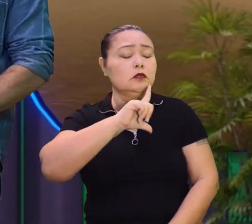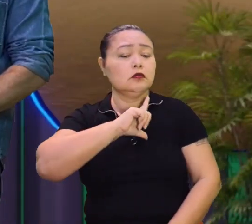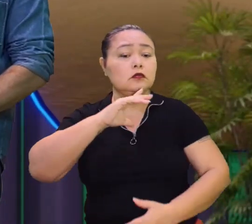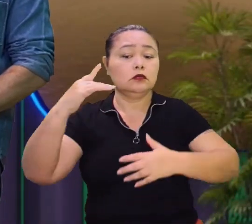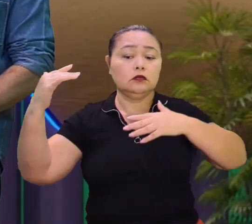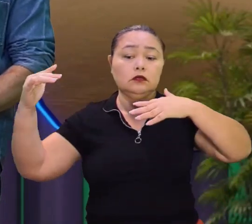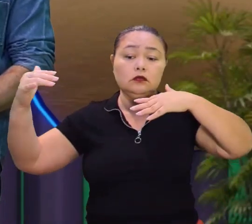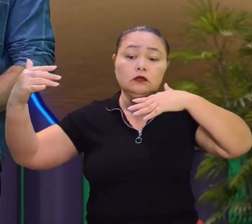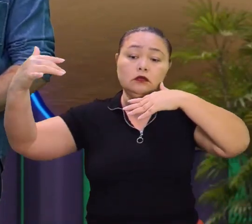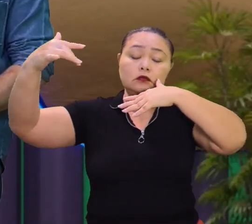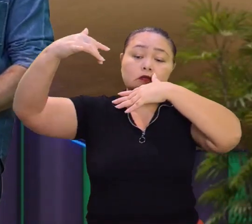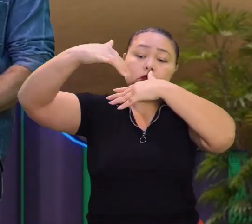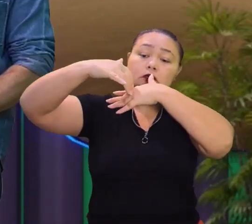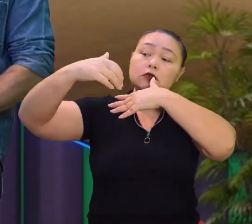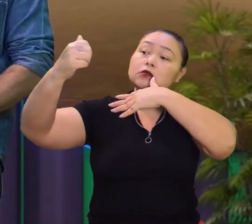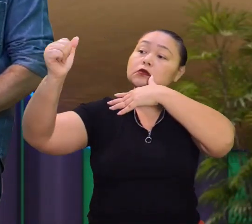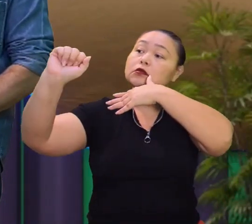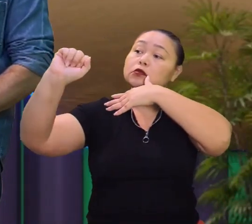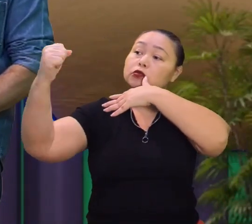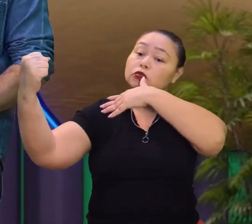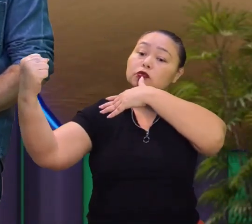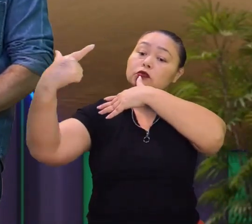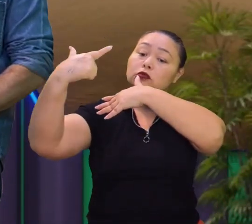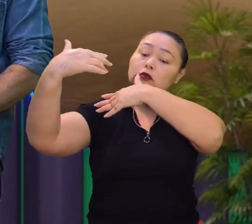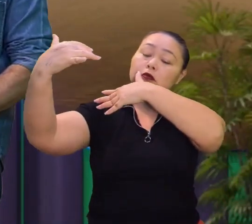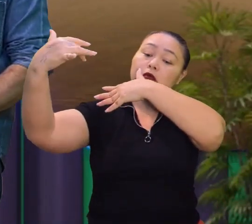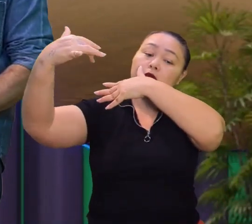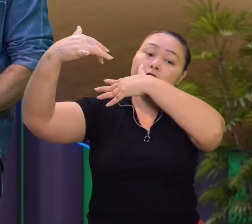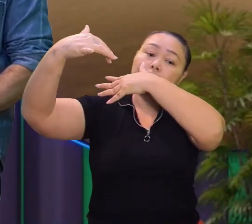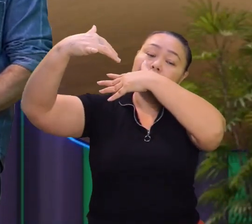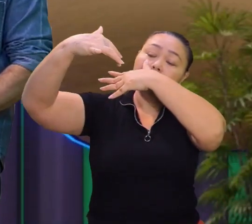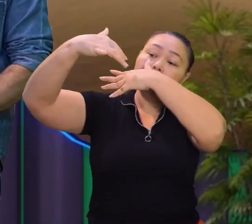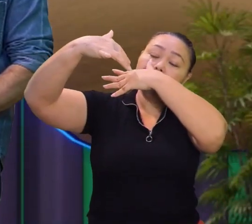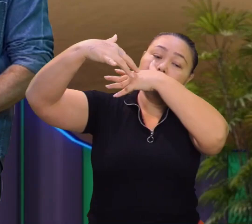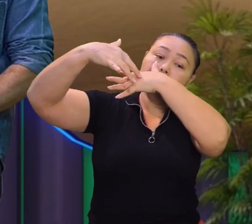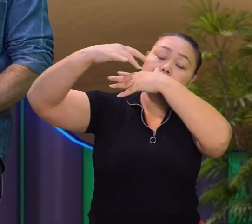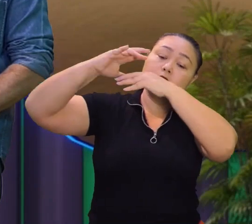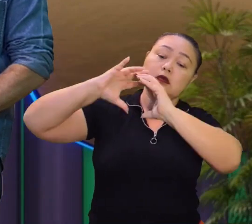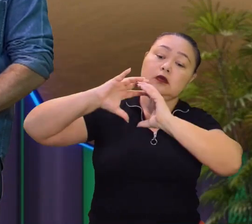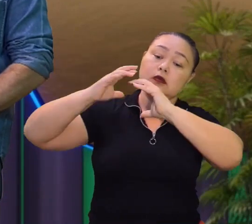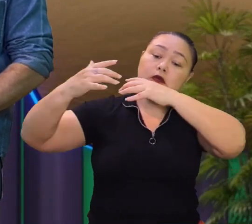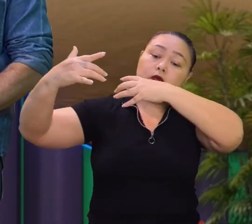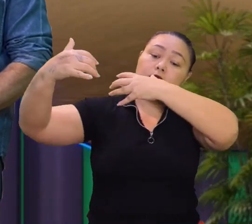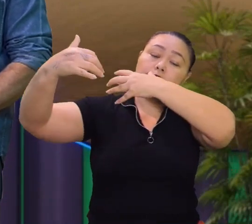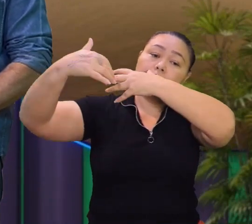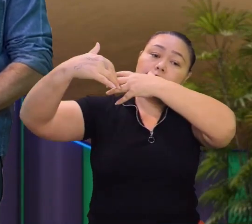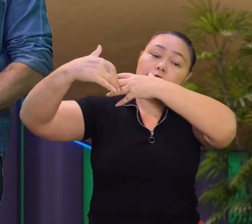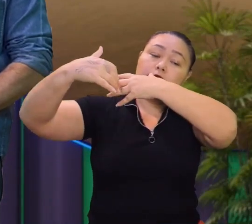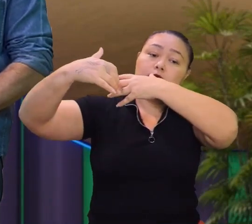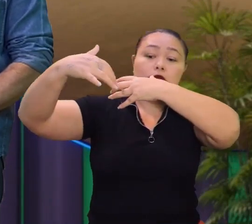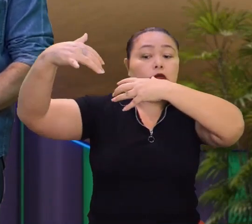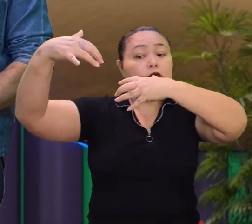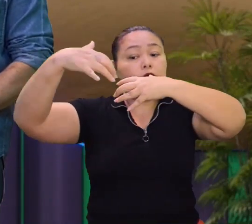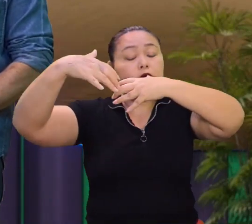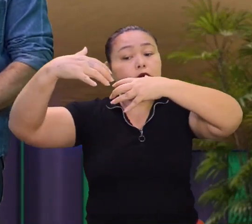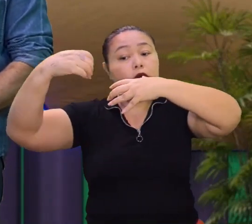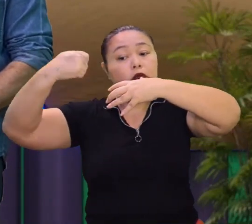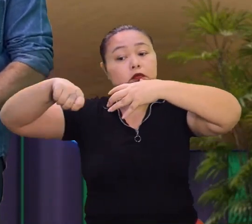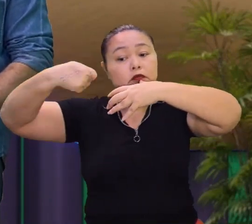a entrada de radiação sobre a Terra. Só que essa radiação solar nem toda